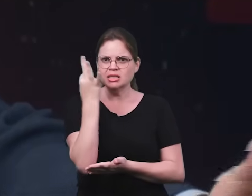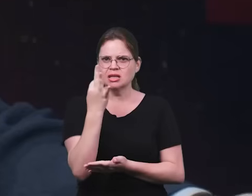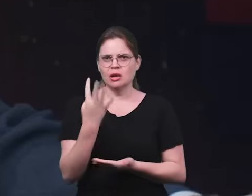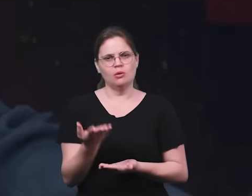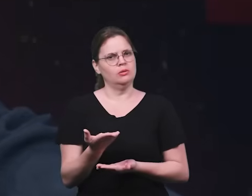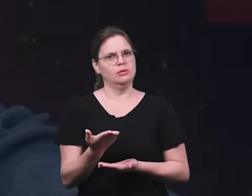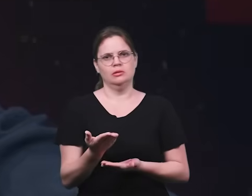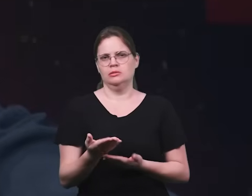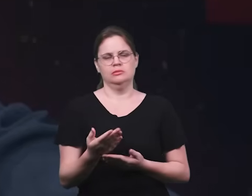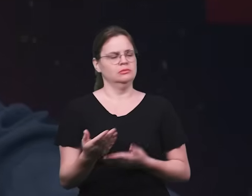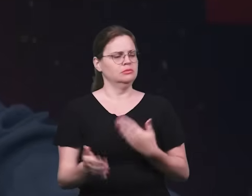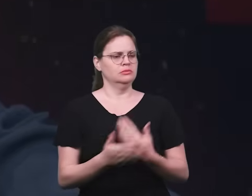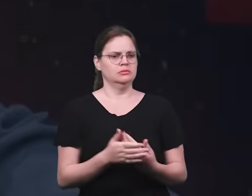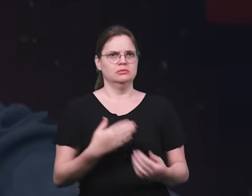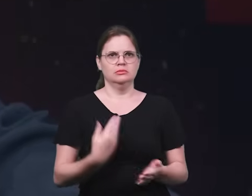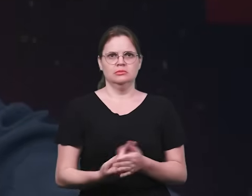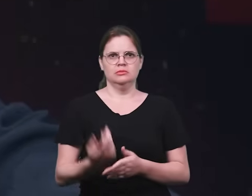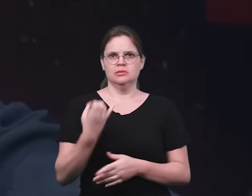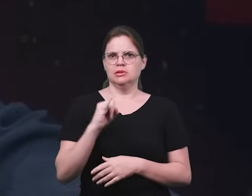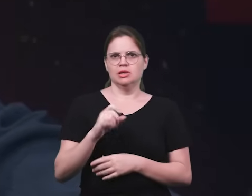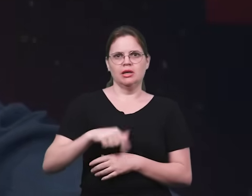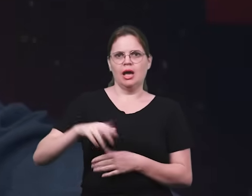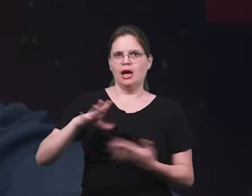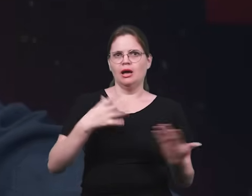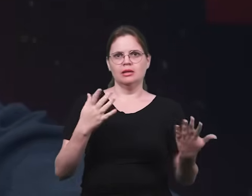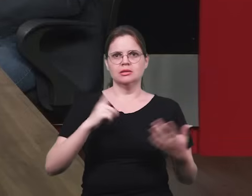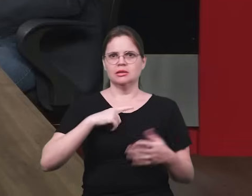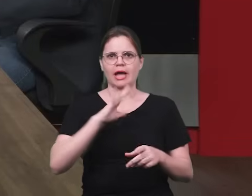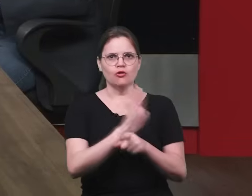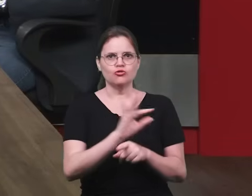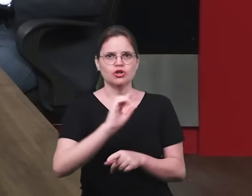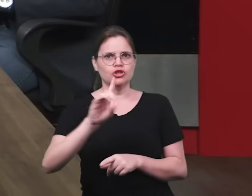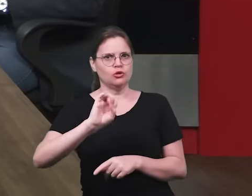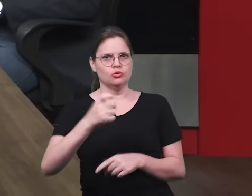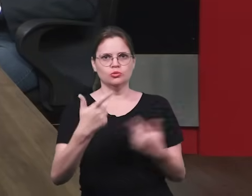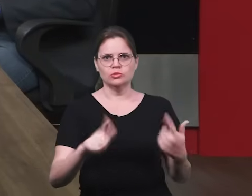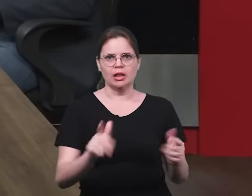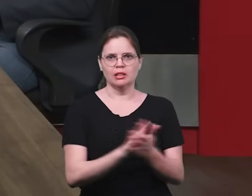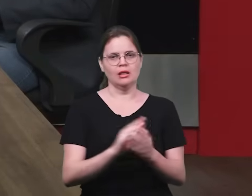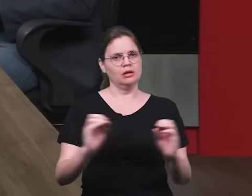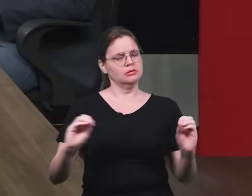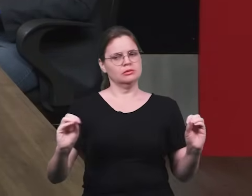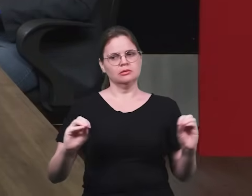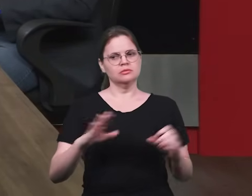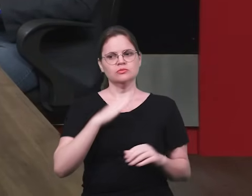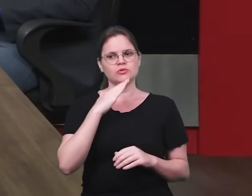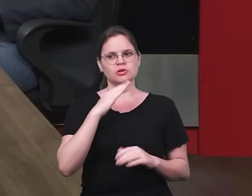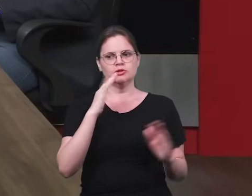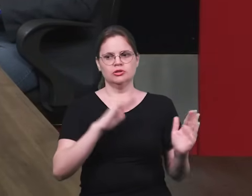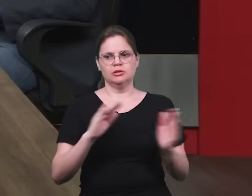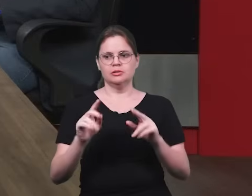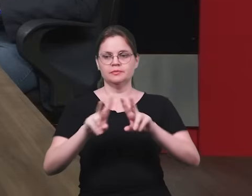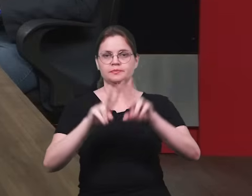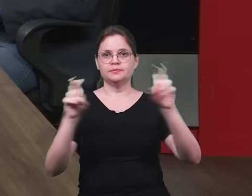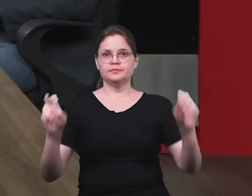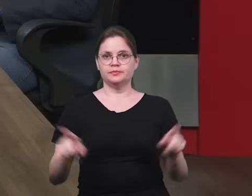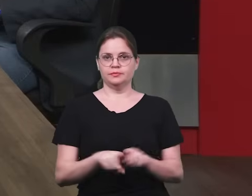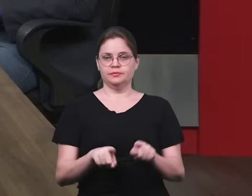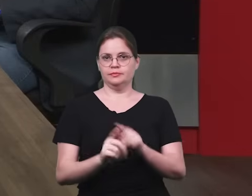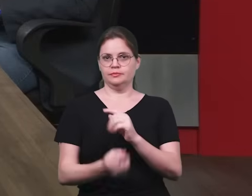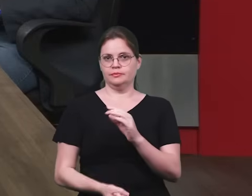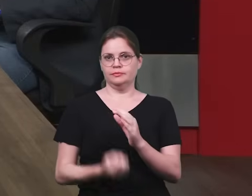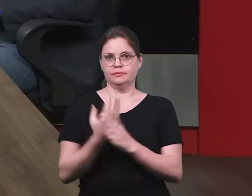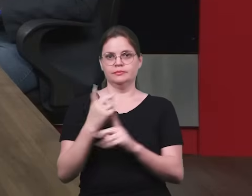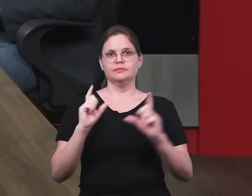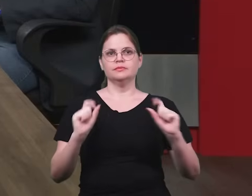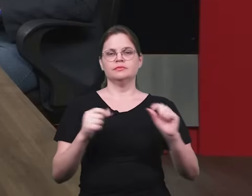for, guiado, não guiado, desguiado. O fato é que essa noção da criação, é uma